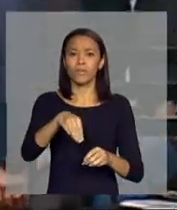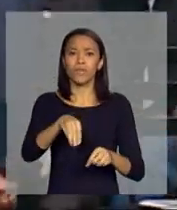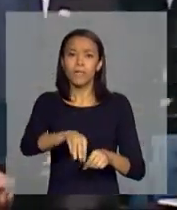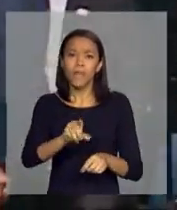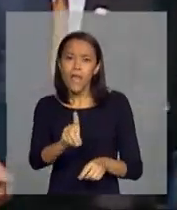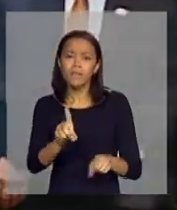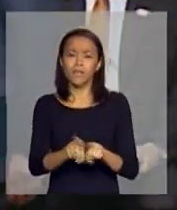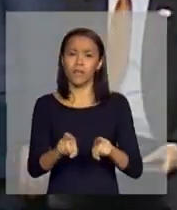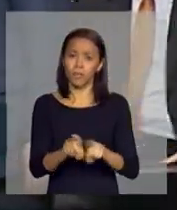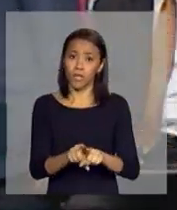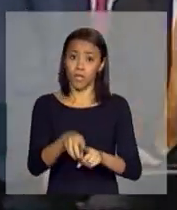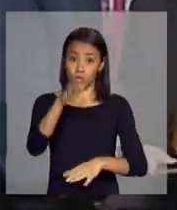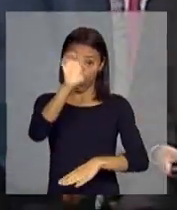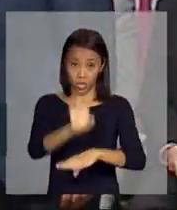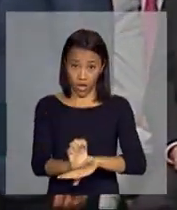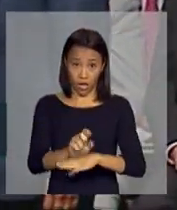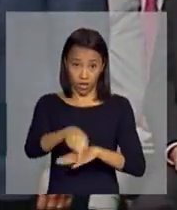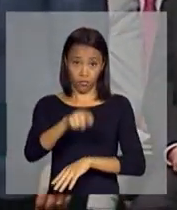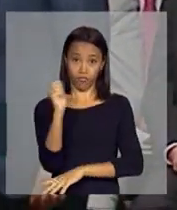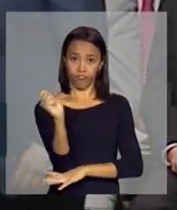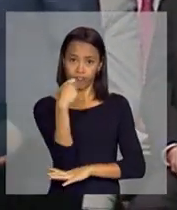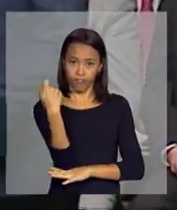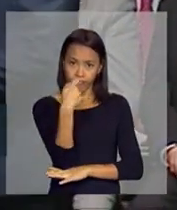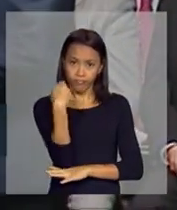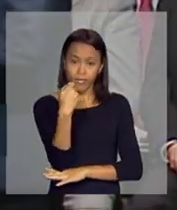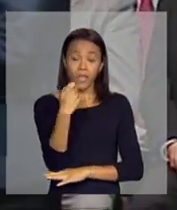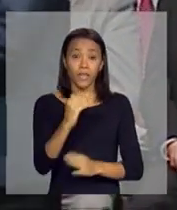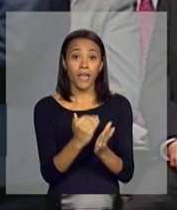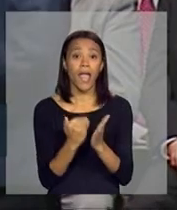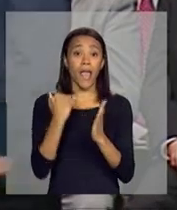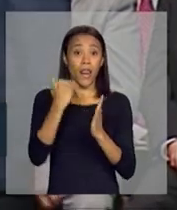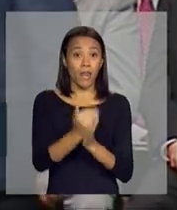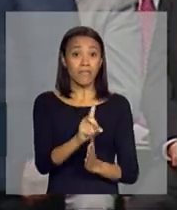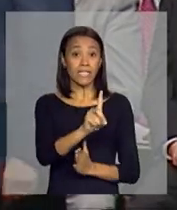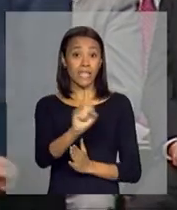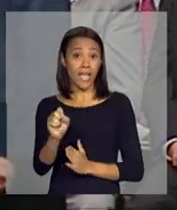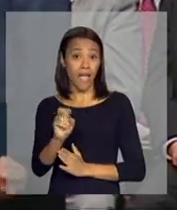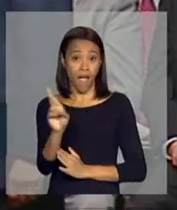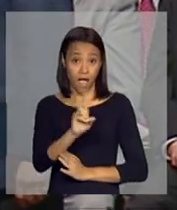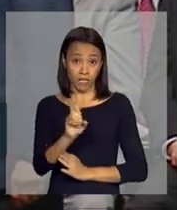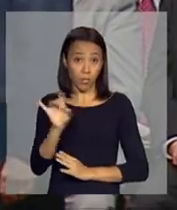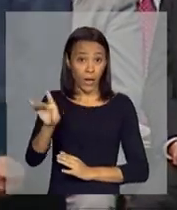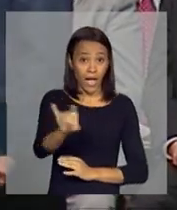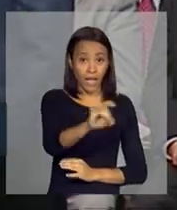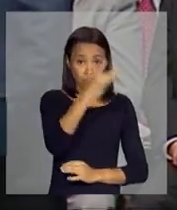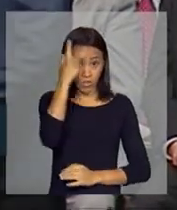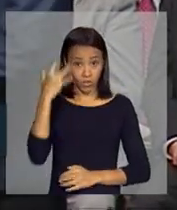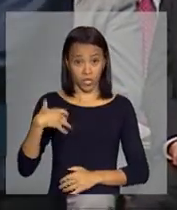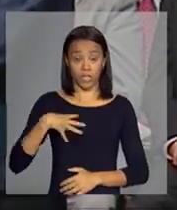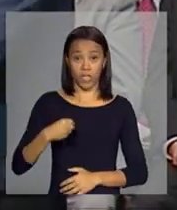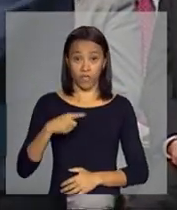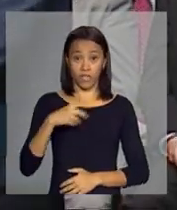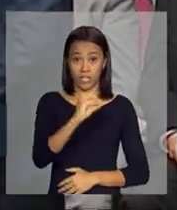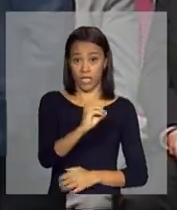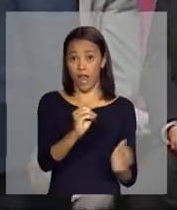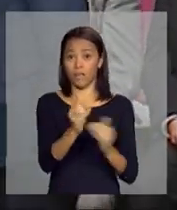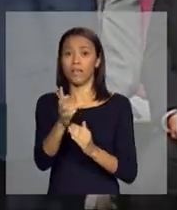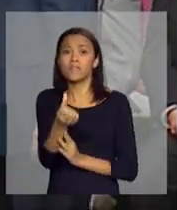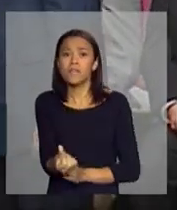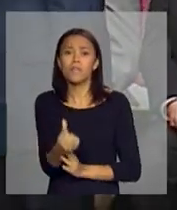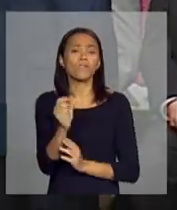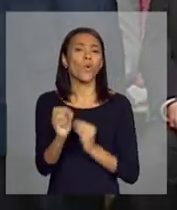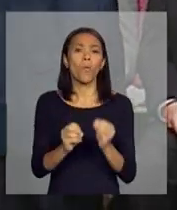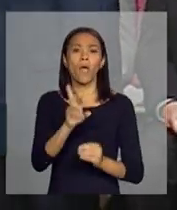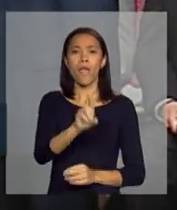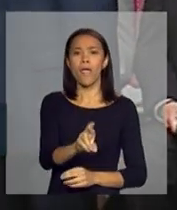e o Estado do Rio Grande do Sul, que eleva a renda mensal para R$ 100 por pessoa de famílias com filhos de 0 a 6 anos através